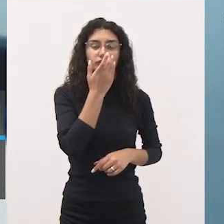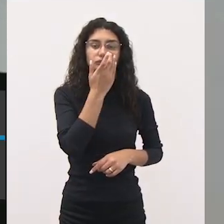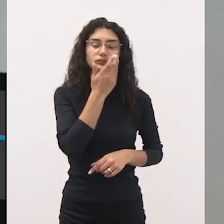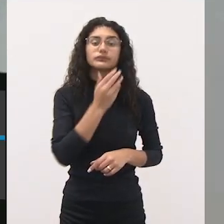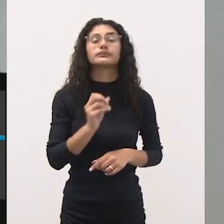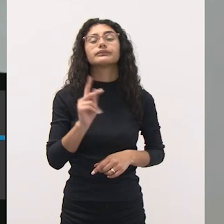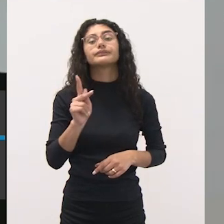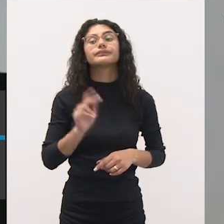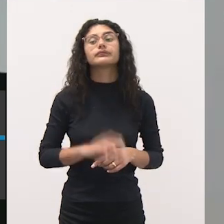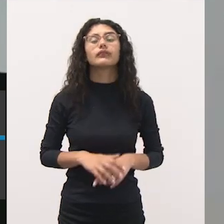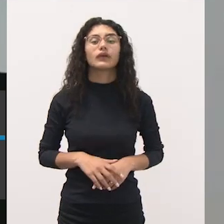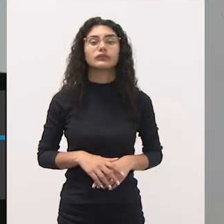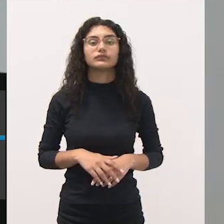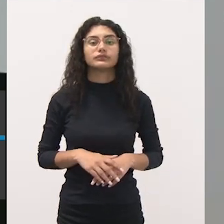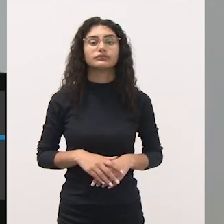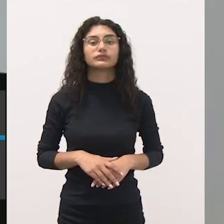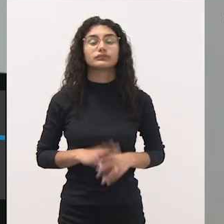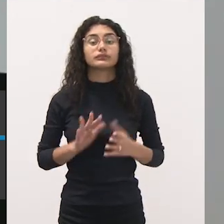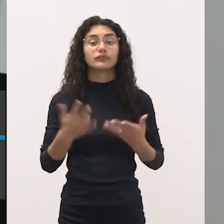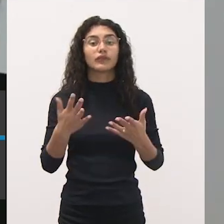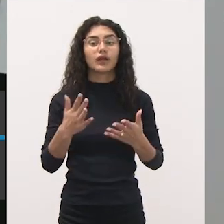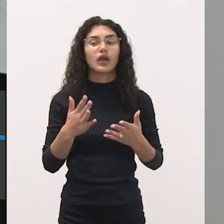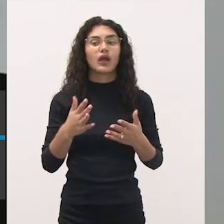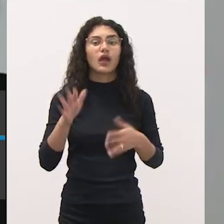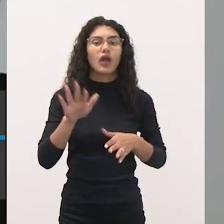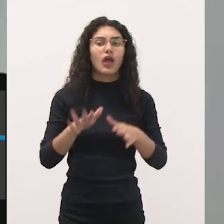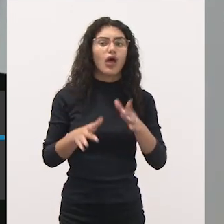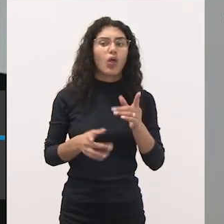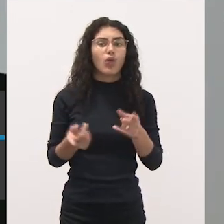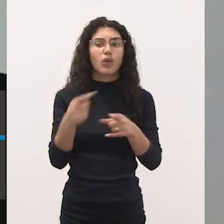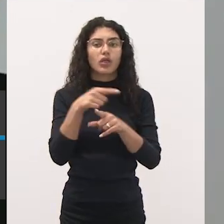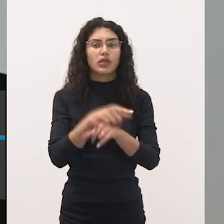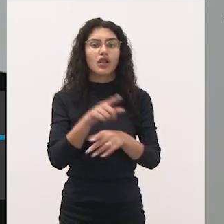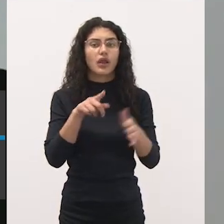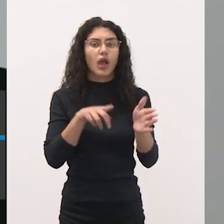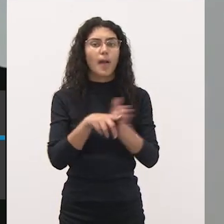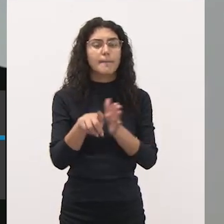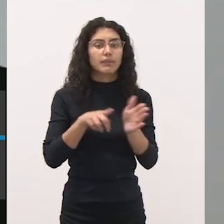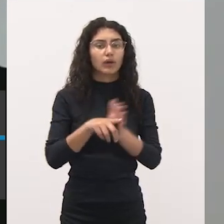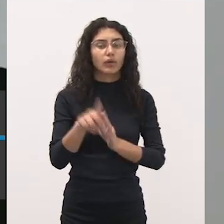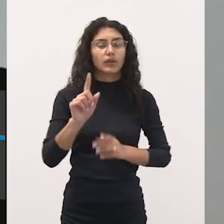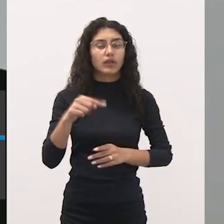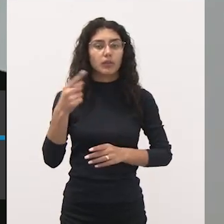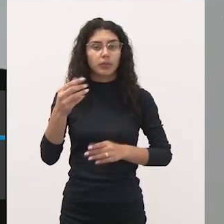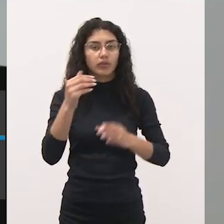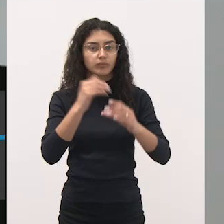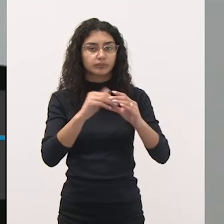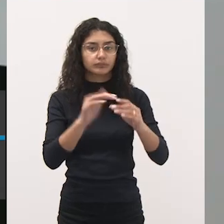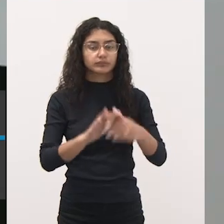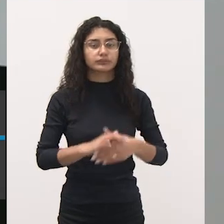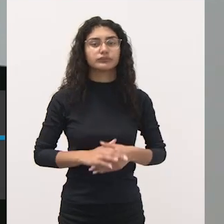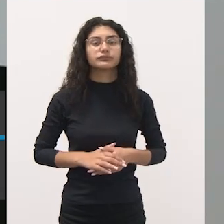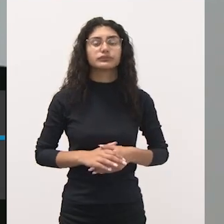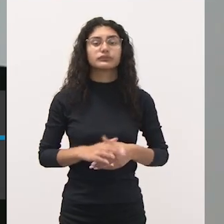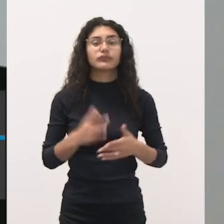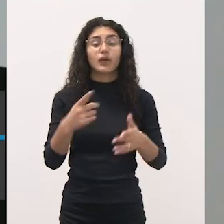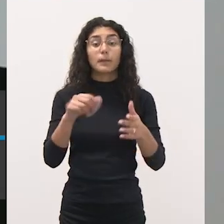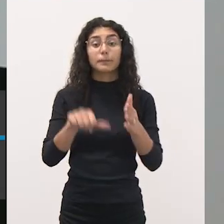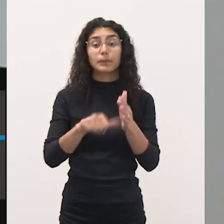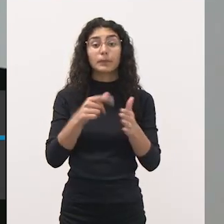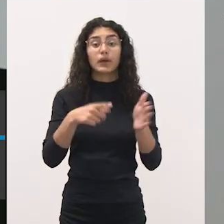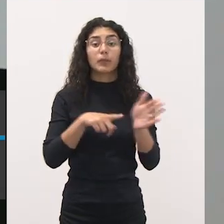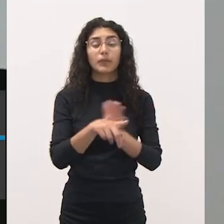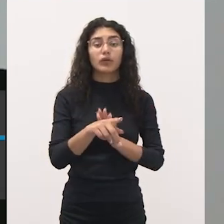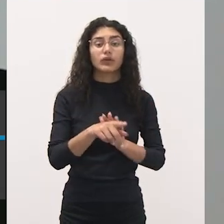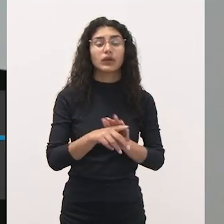Ok, doutora. Vamos alternar aqui com uma pergunta, depois a gente volta aos comentários, tá ok? Então, a primeira pergunta é assim,